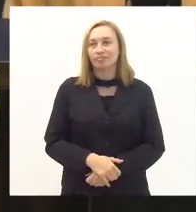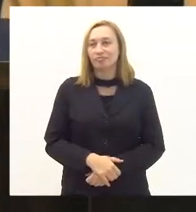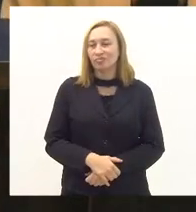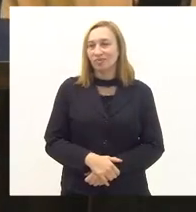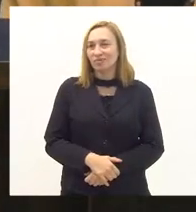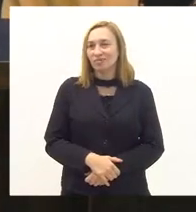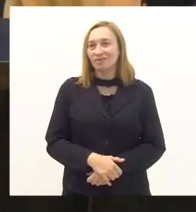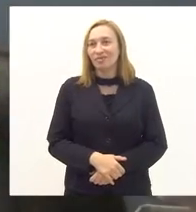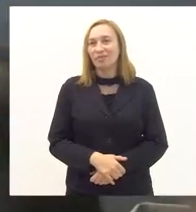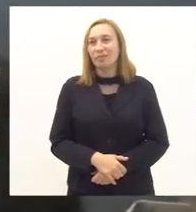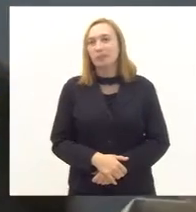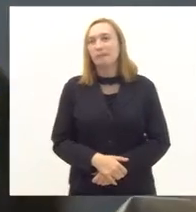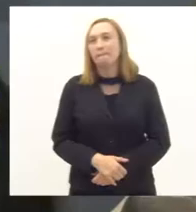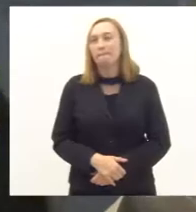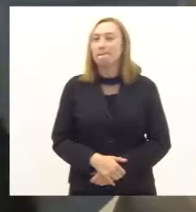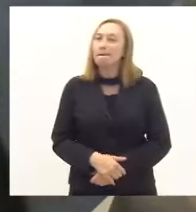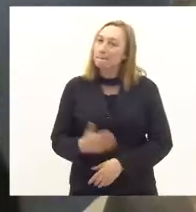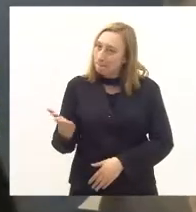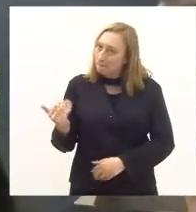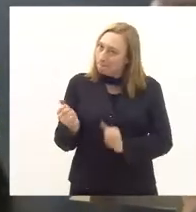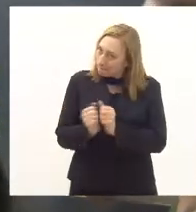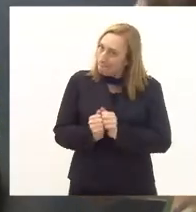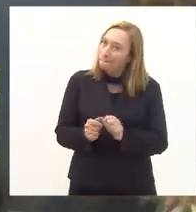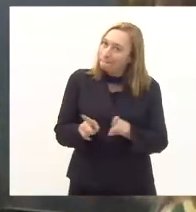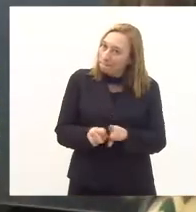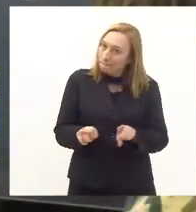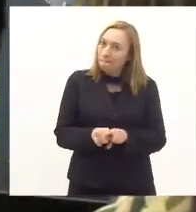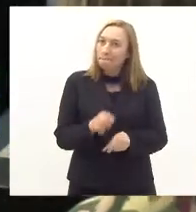LGBTIQ+. Podem vir juntos também.